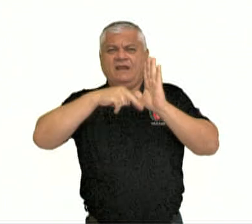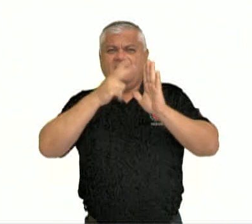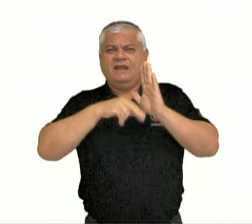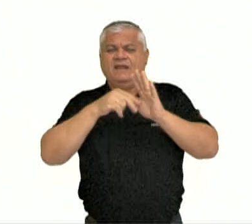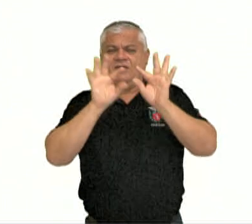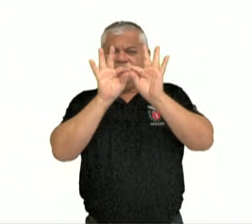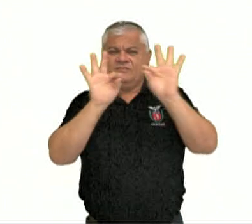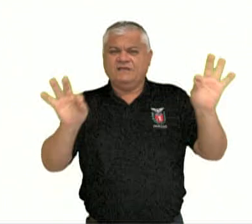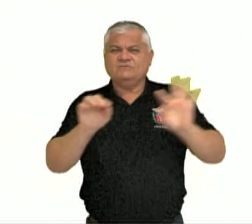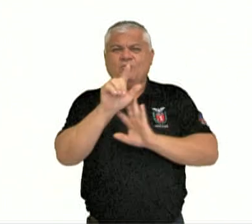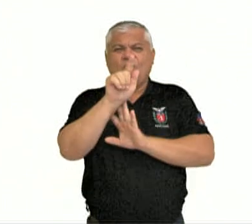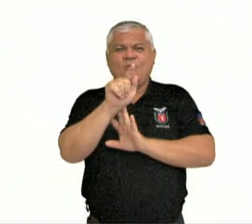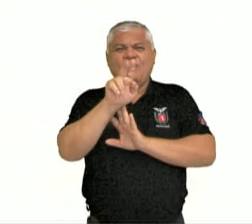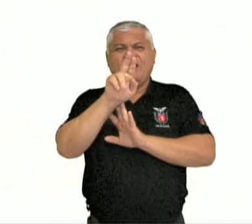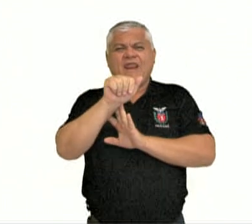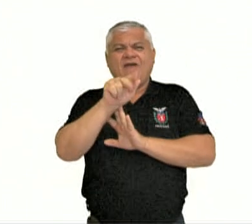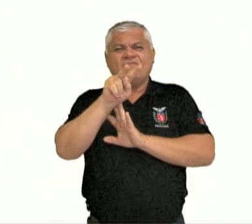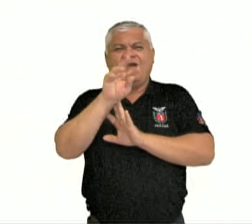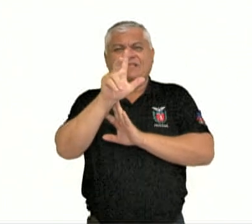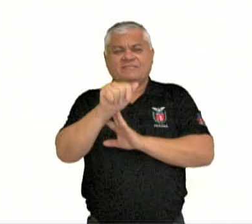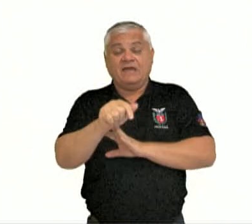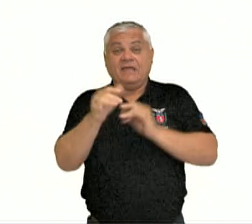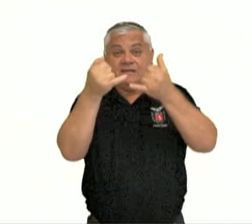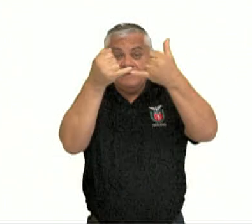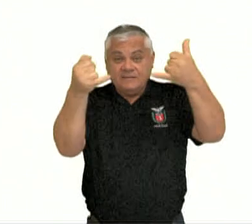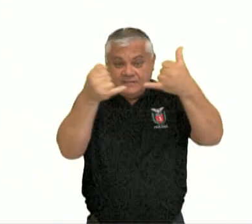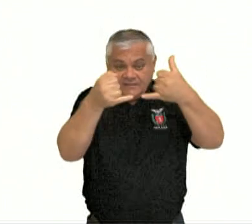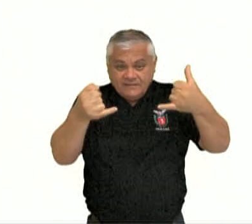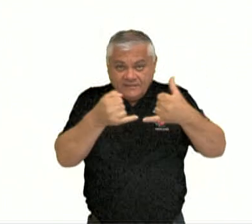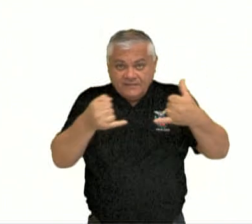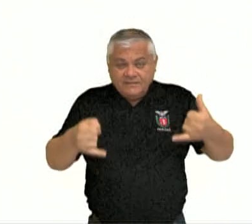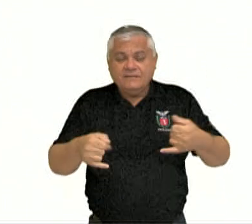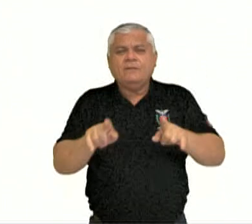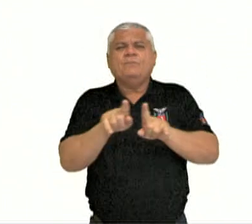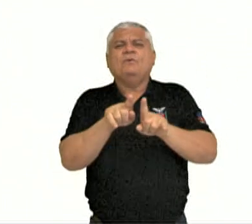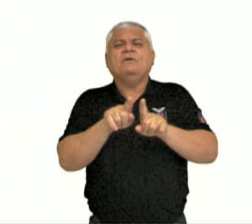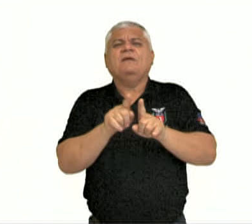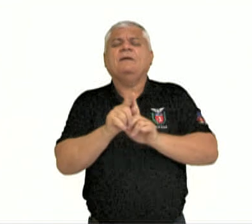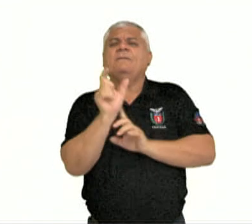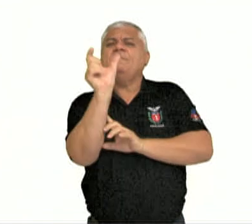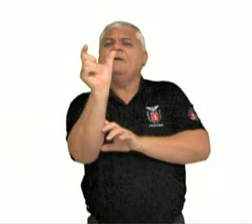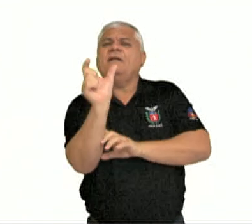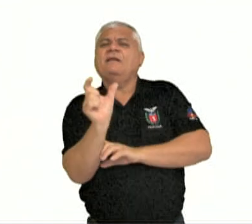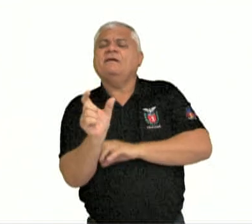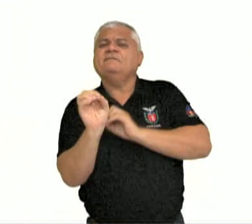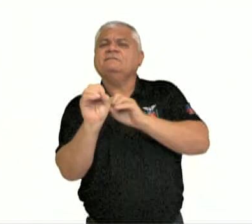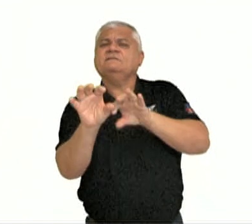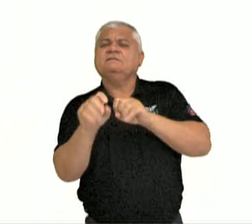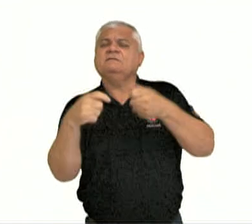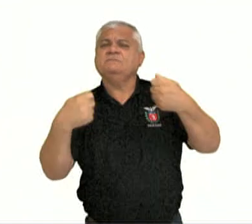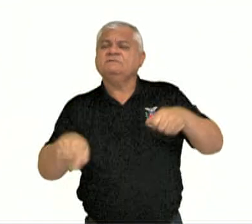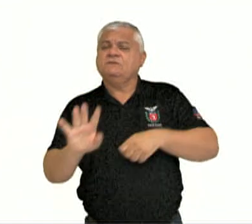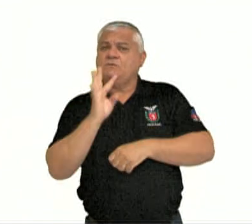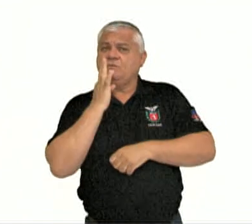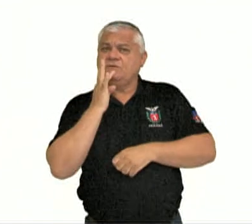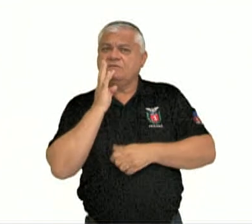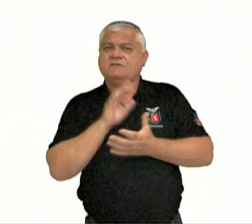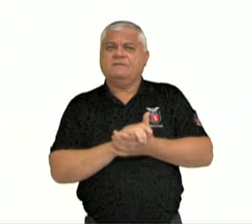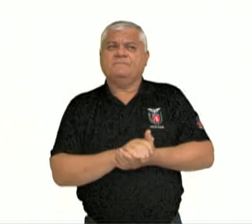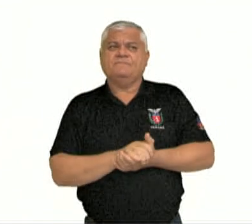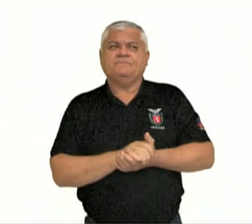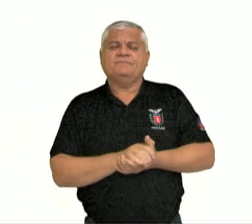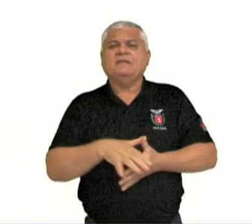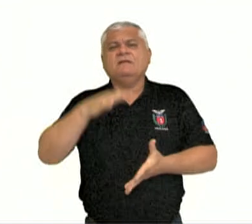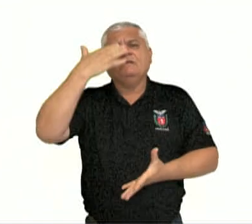linha fina ou subtítulo. Instrumentalizado, porque para ensinar é preciso conhecer? O que